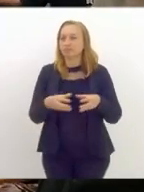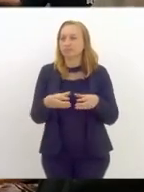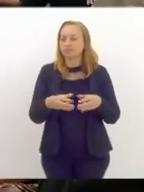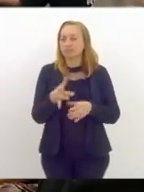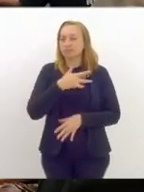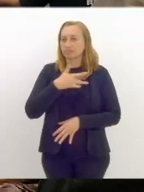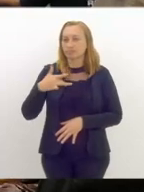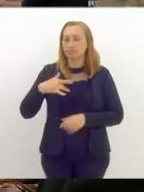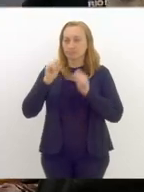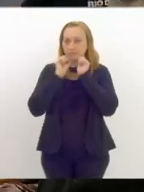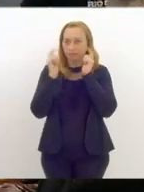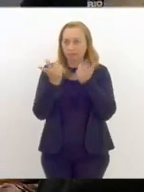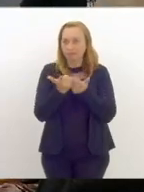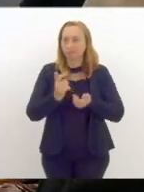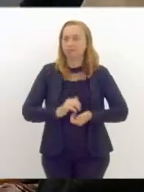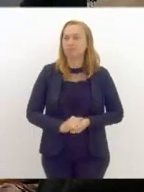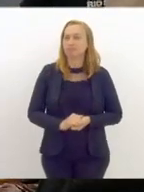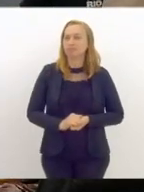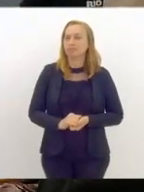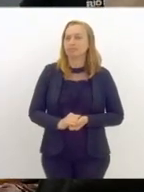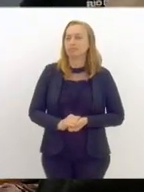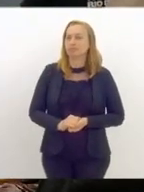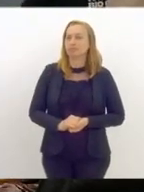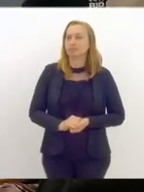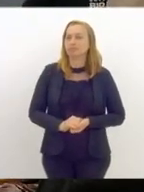LERJ. Que é lá da tribuna.